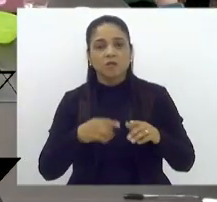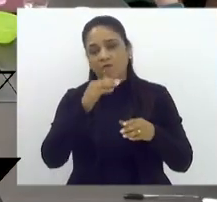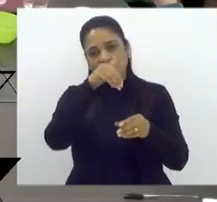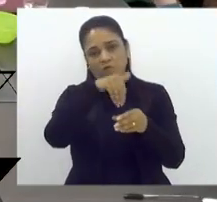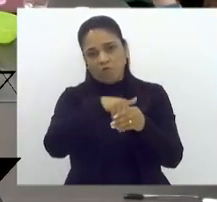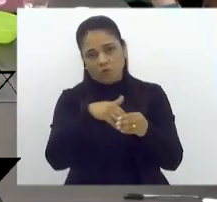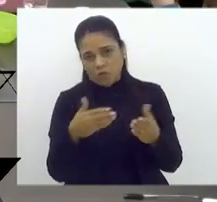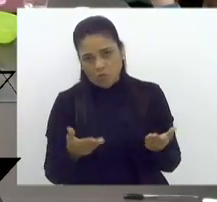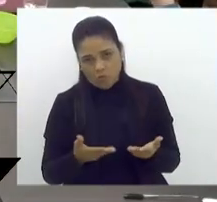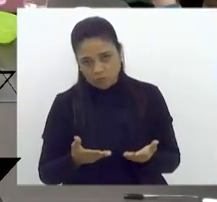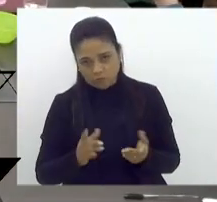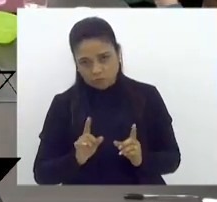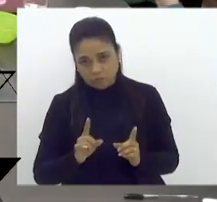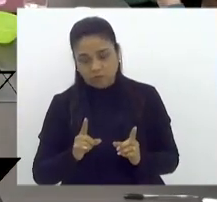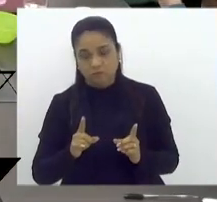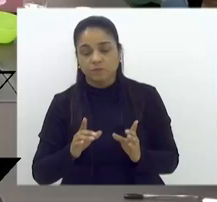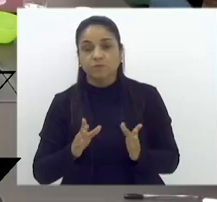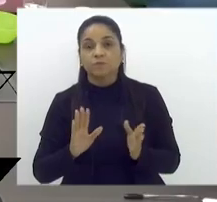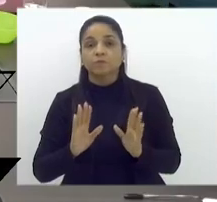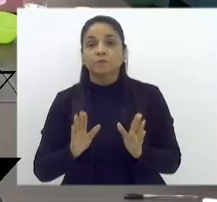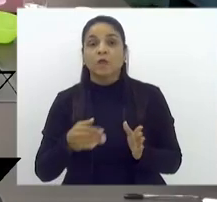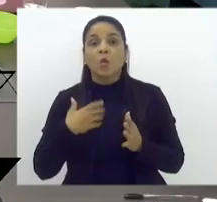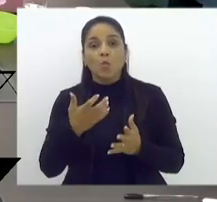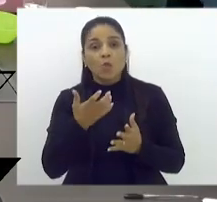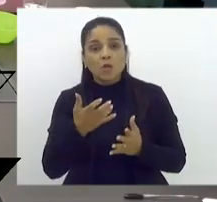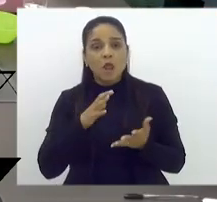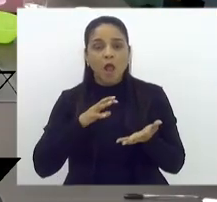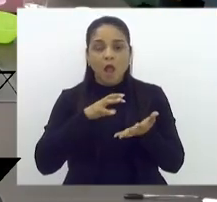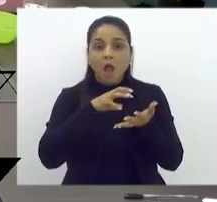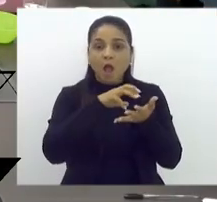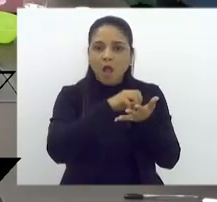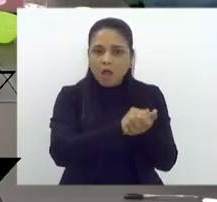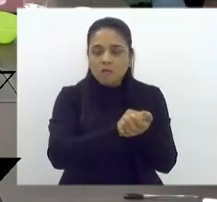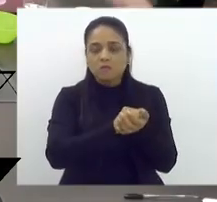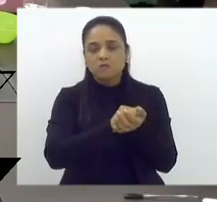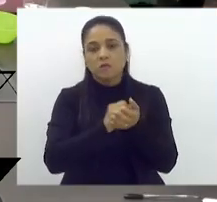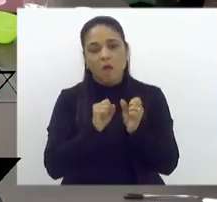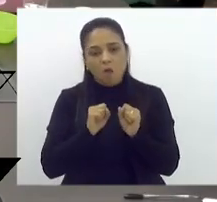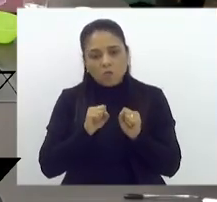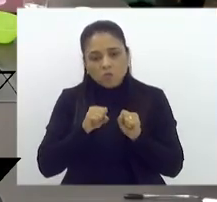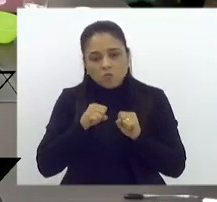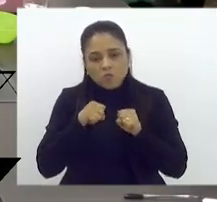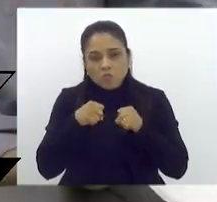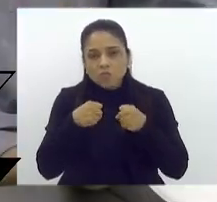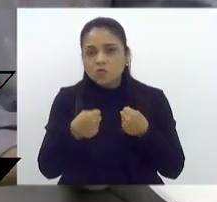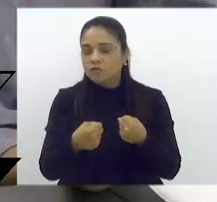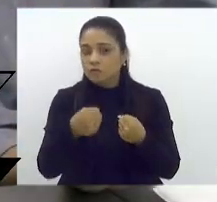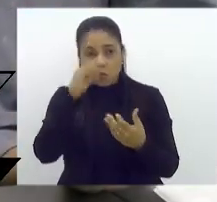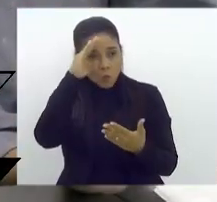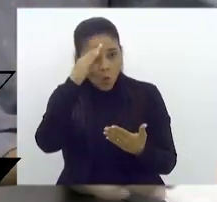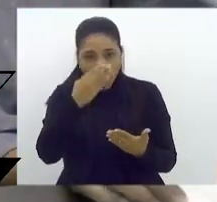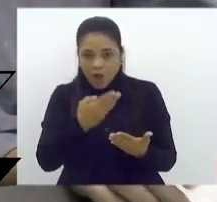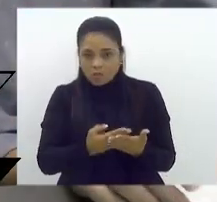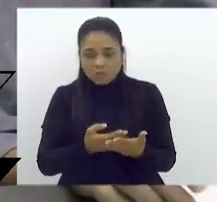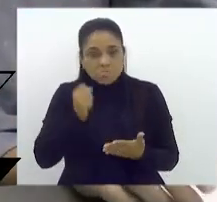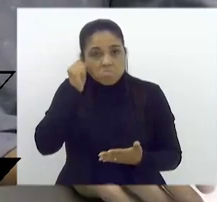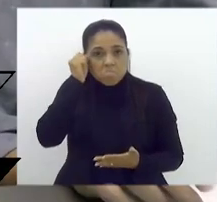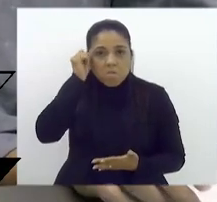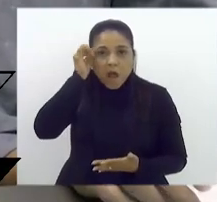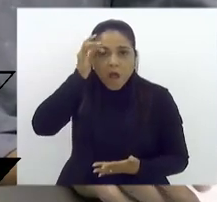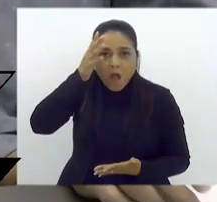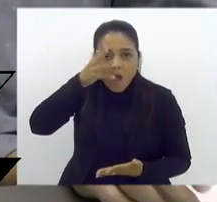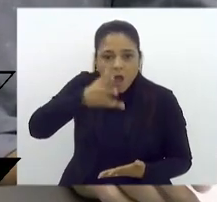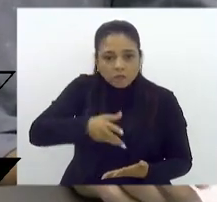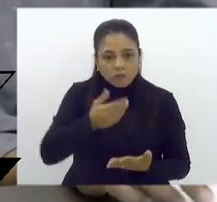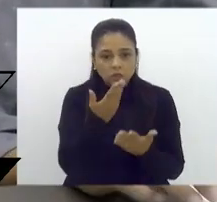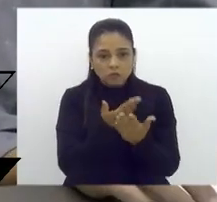hoje, a gente já antecipa o estudo. Mas eu queria aqui registrar... O esforço. Inacreditável. Ficou de madrugada